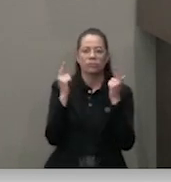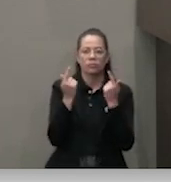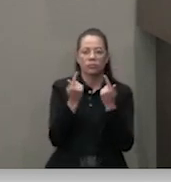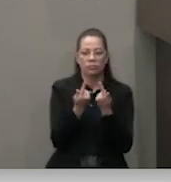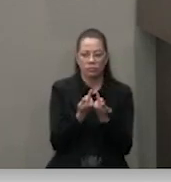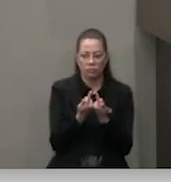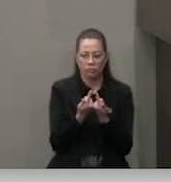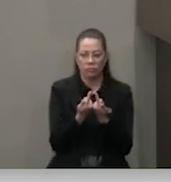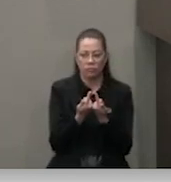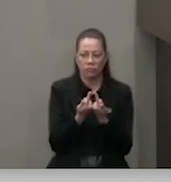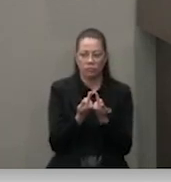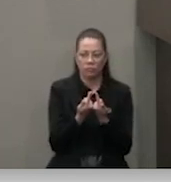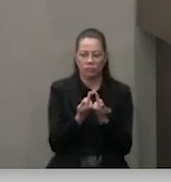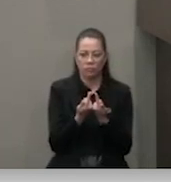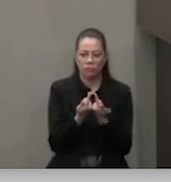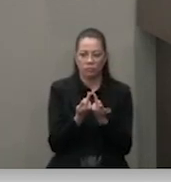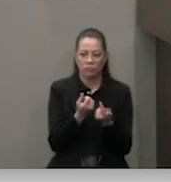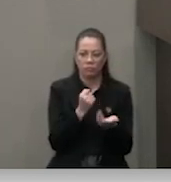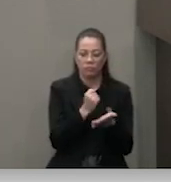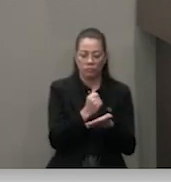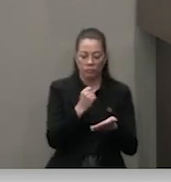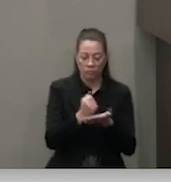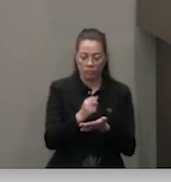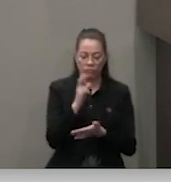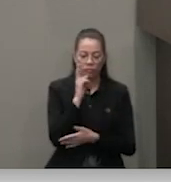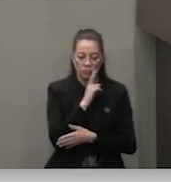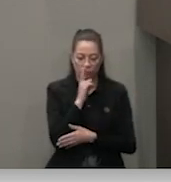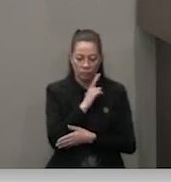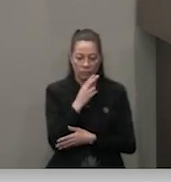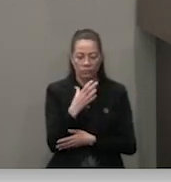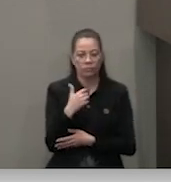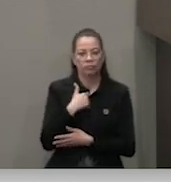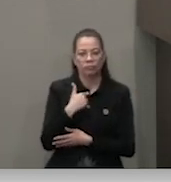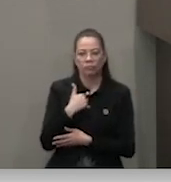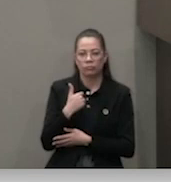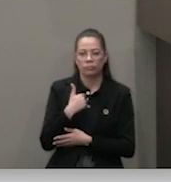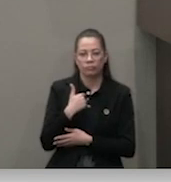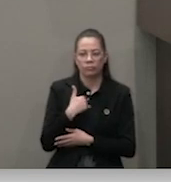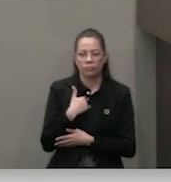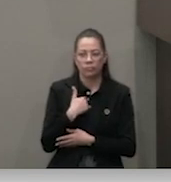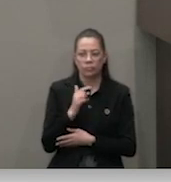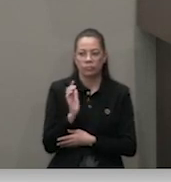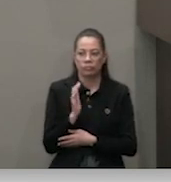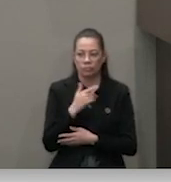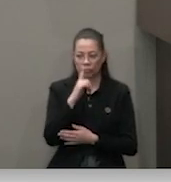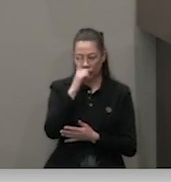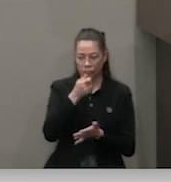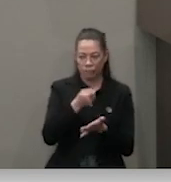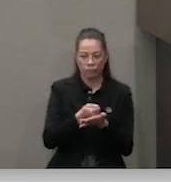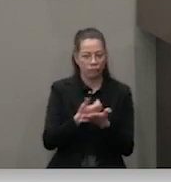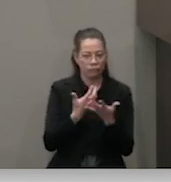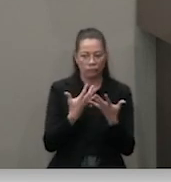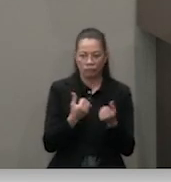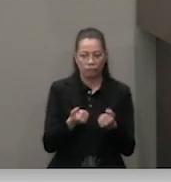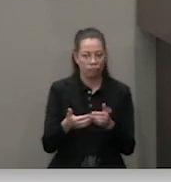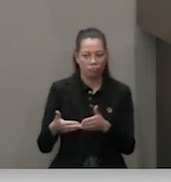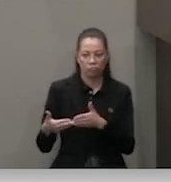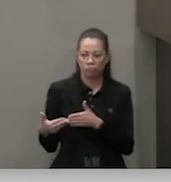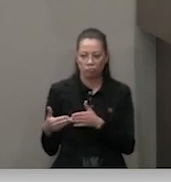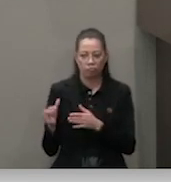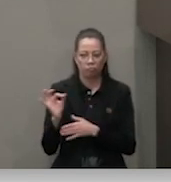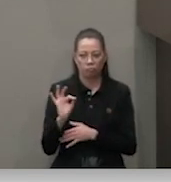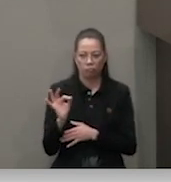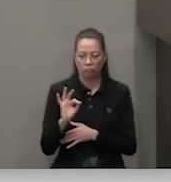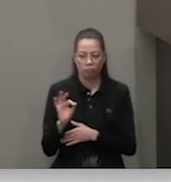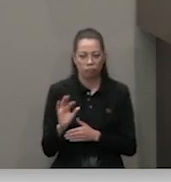gestão de contratos emergenciais esta vereadora o nosso mandato não defende a